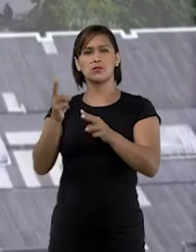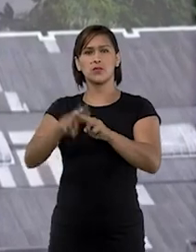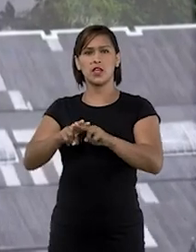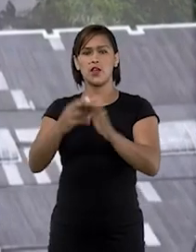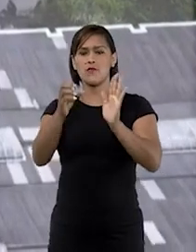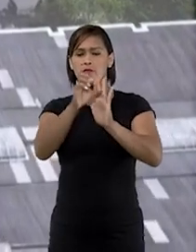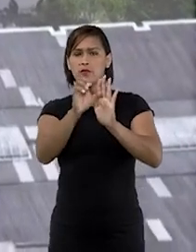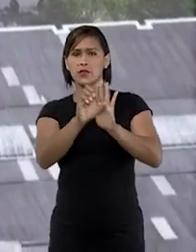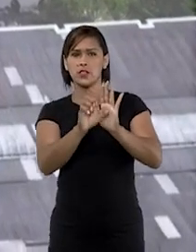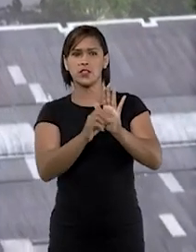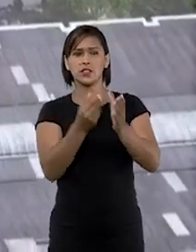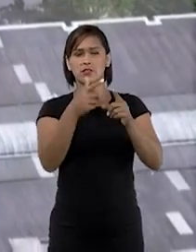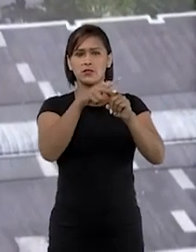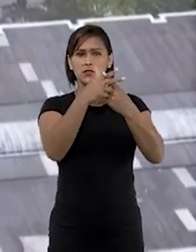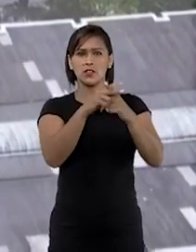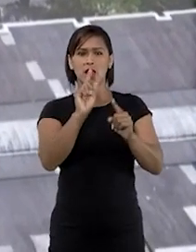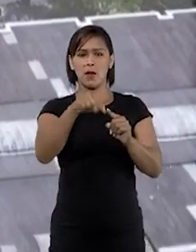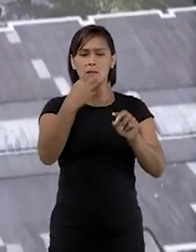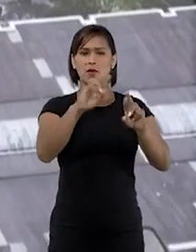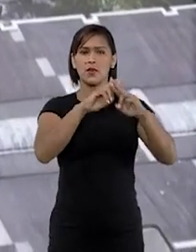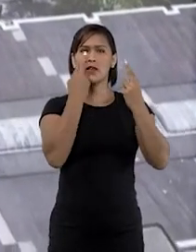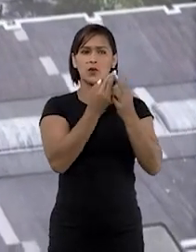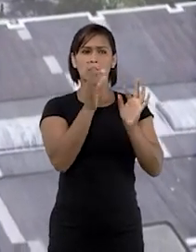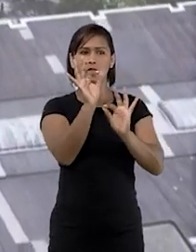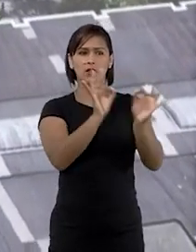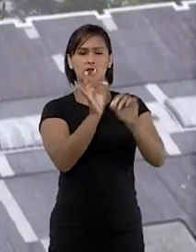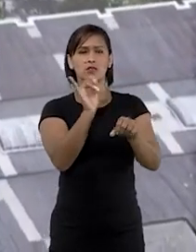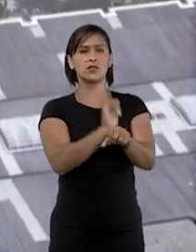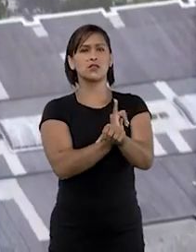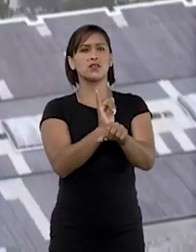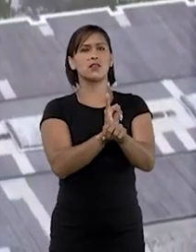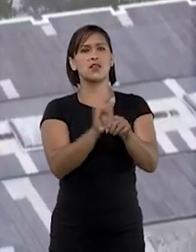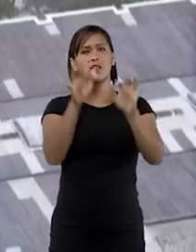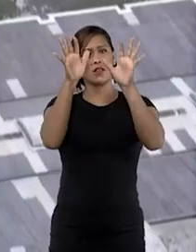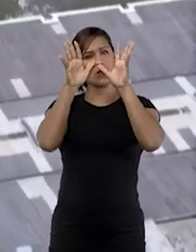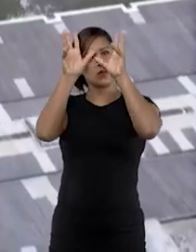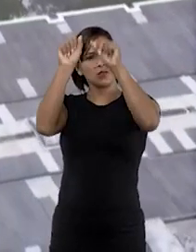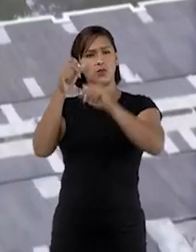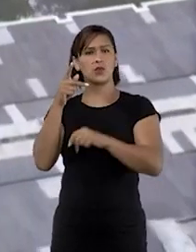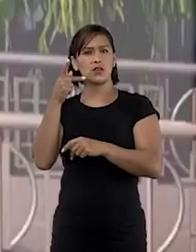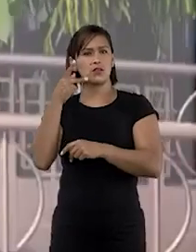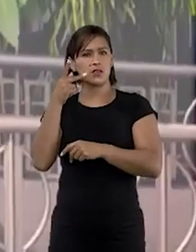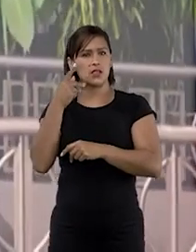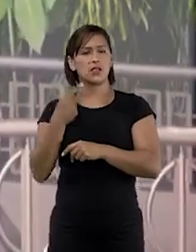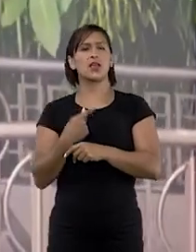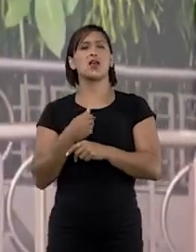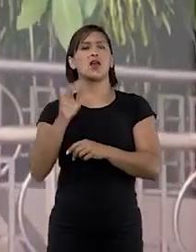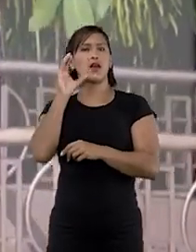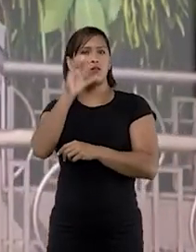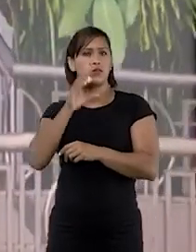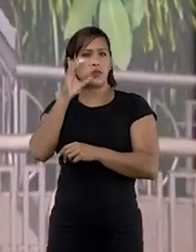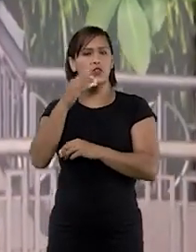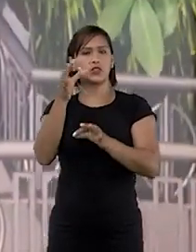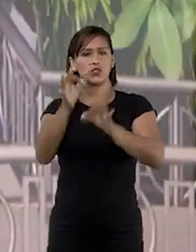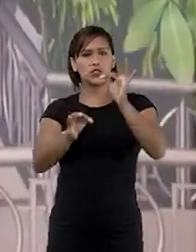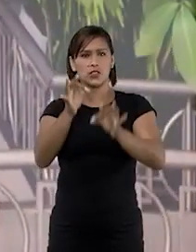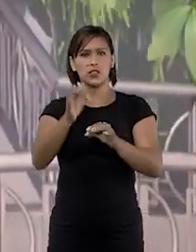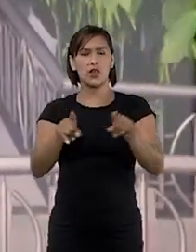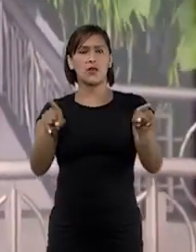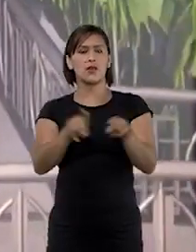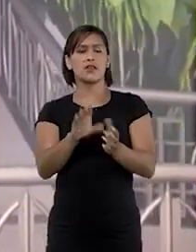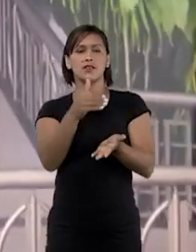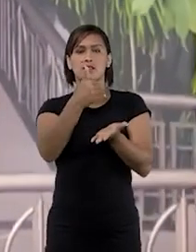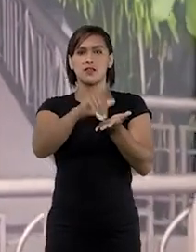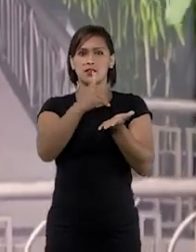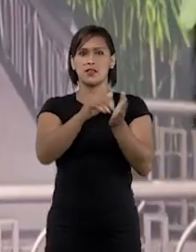preso foi editada após reuniões de planejamento entre o Tribunal de Justiça cearense a corregedoria-geral de Justiça